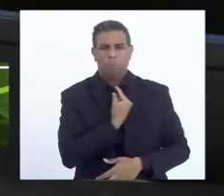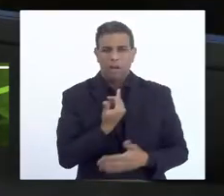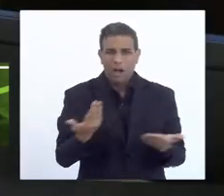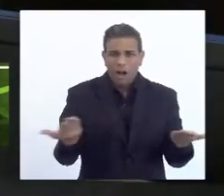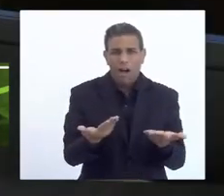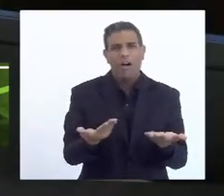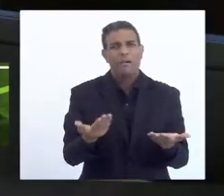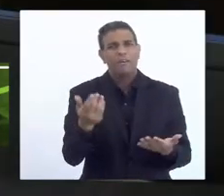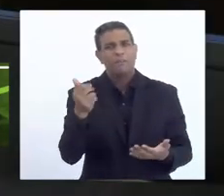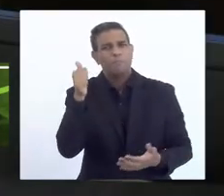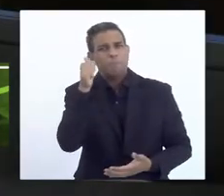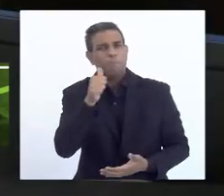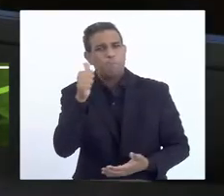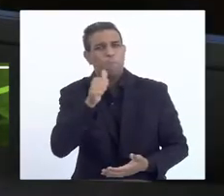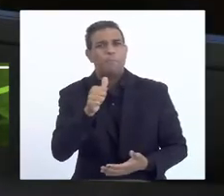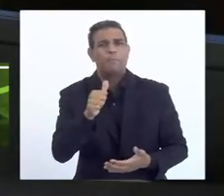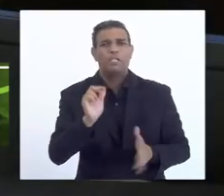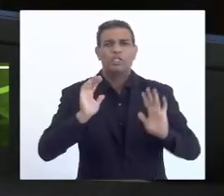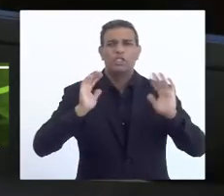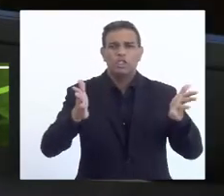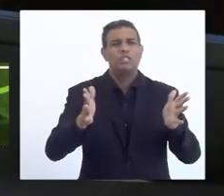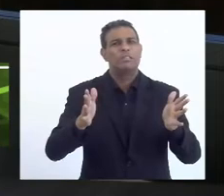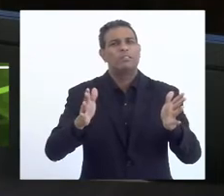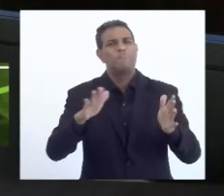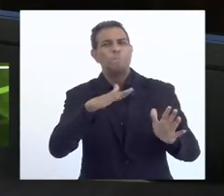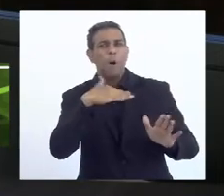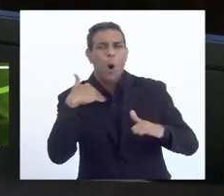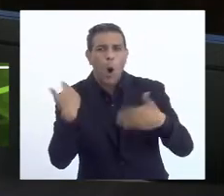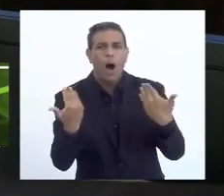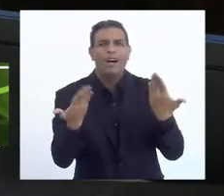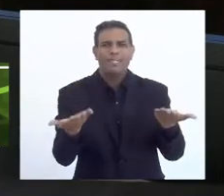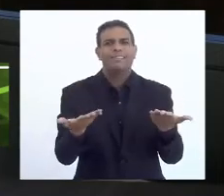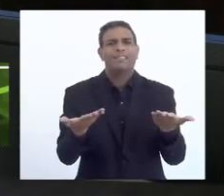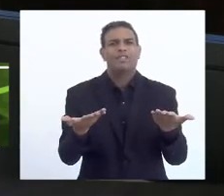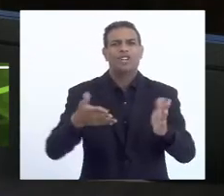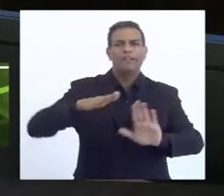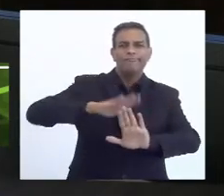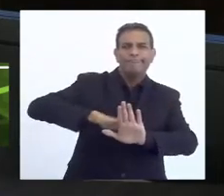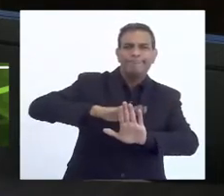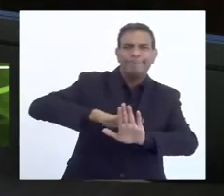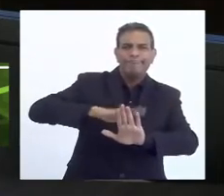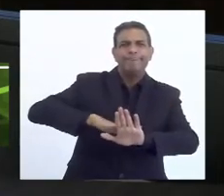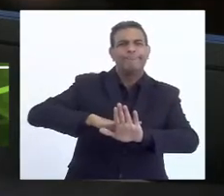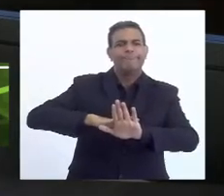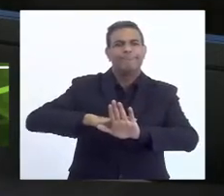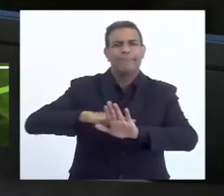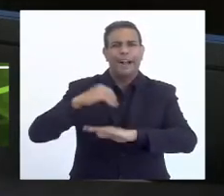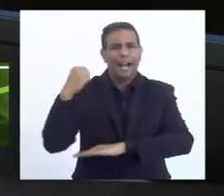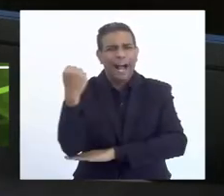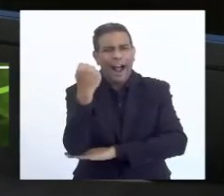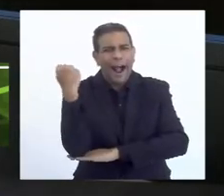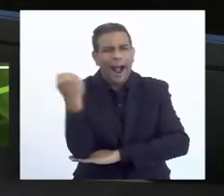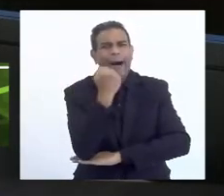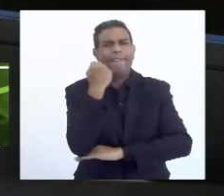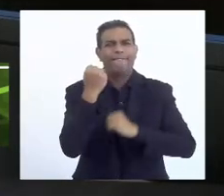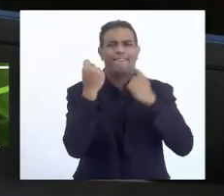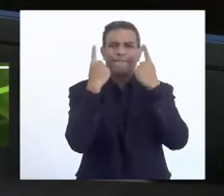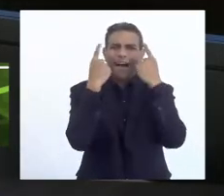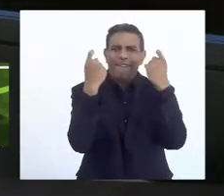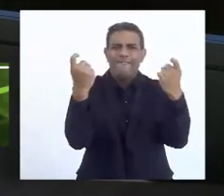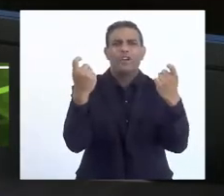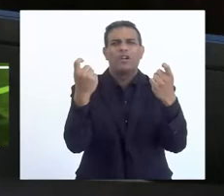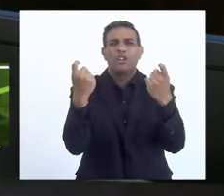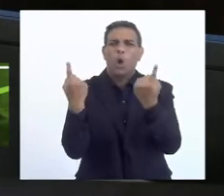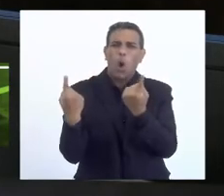que são essas mesmas mulheres que sofrem um processo político mais violento,